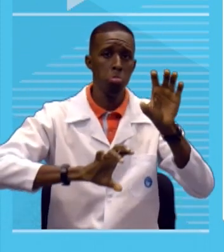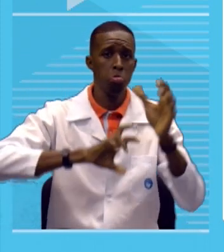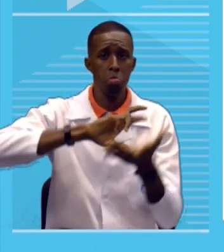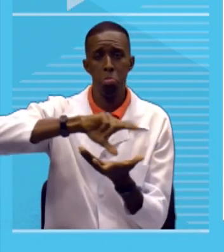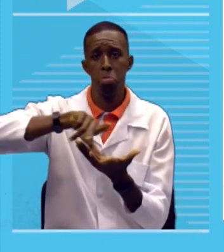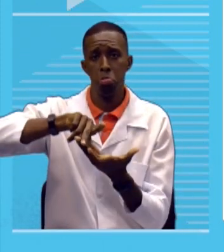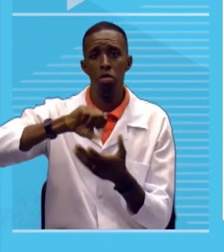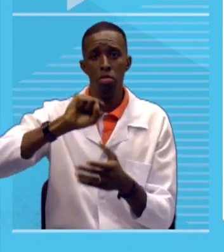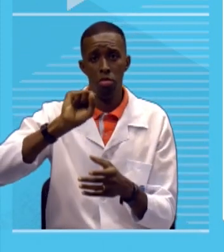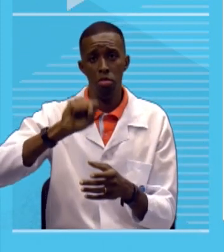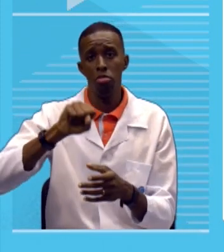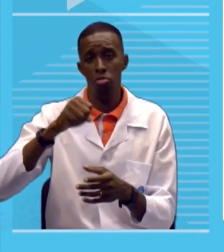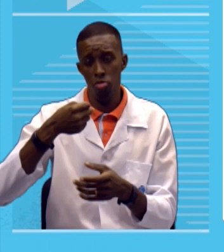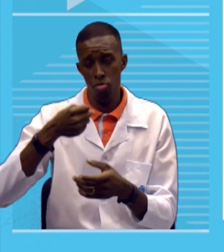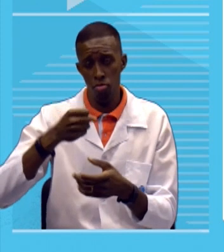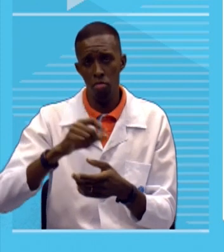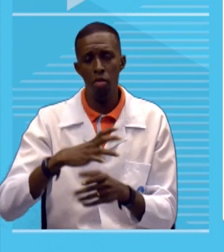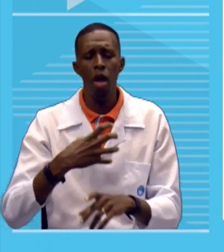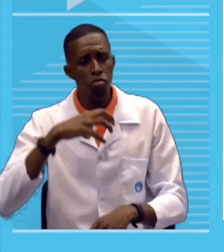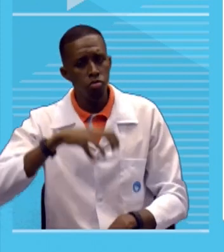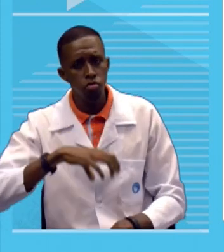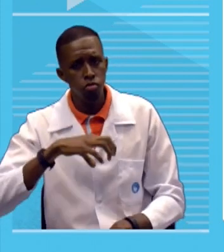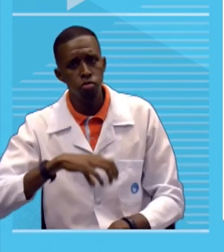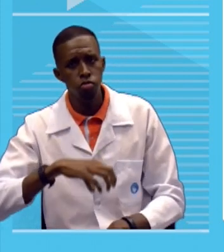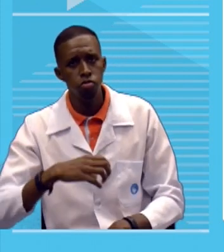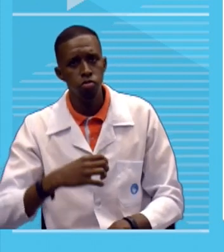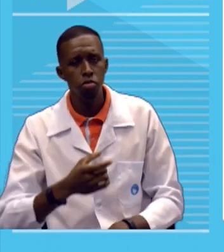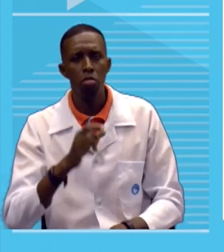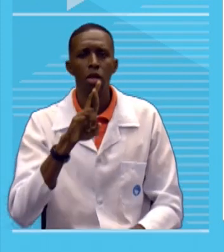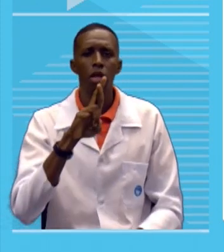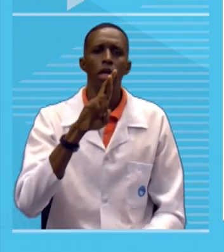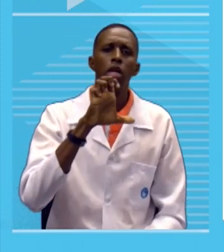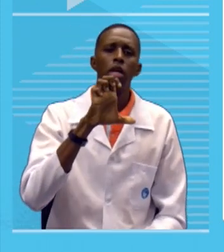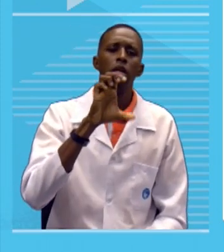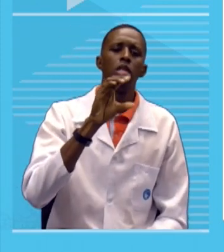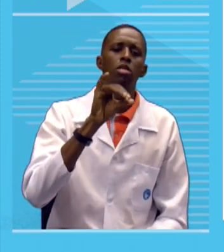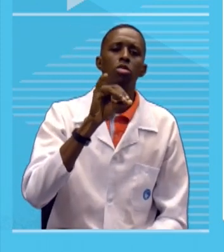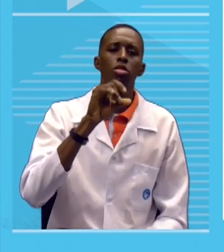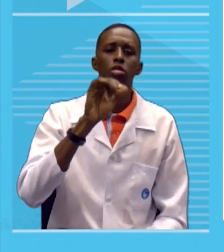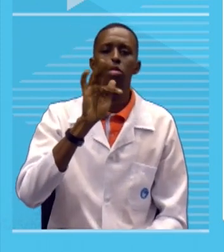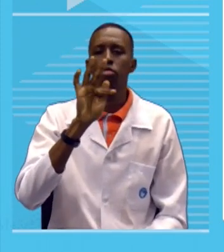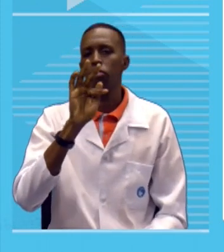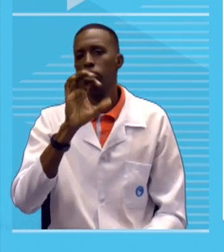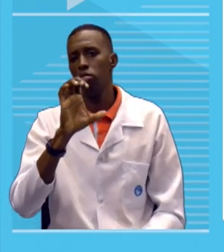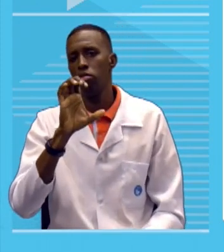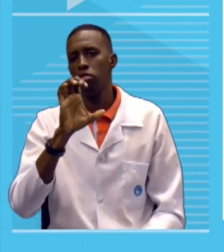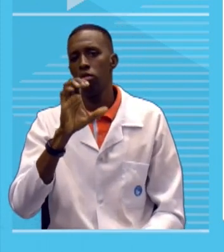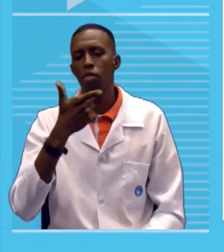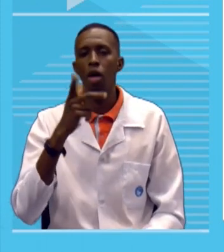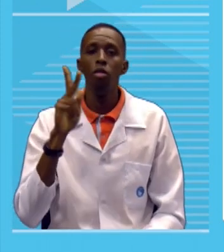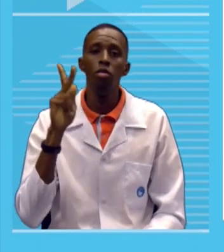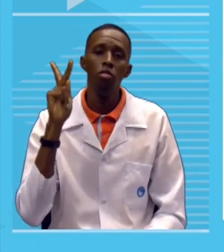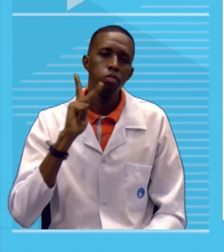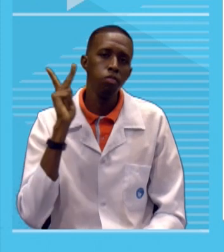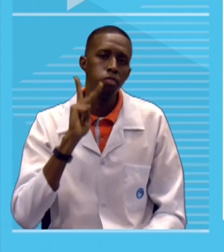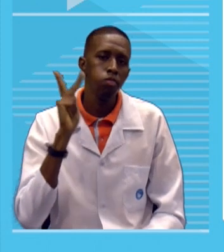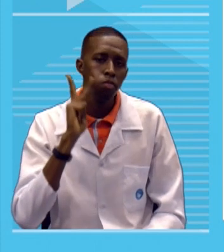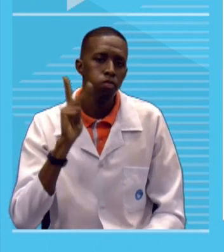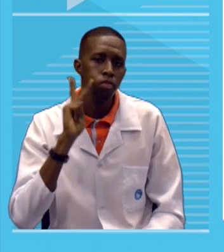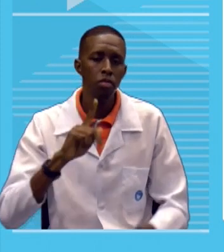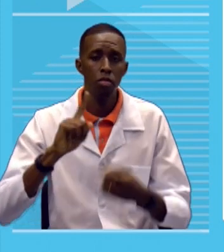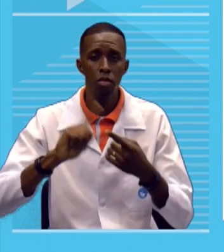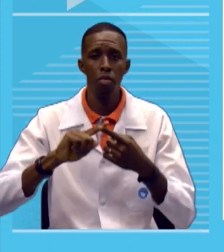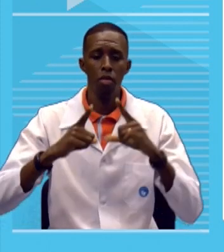Gerais, Salvador, na Bahia, Recife, em Pernambuco, Fortaleza, no Ceará e Brasília, no Distrito